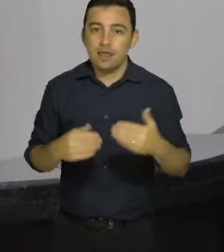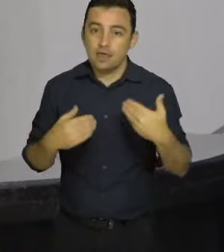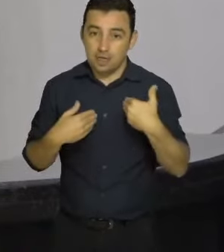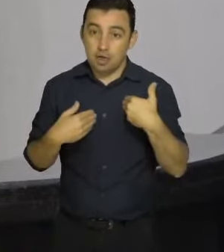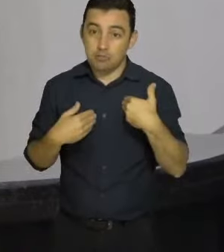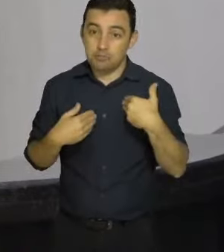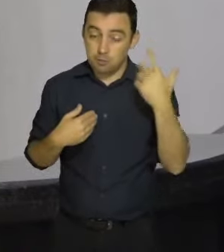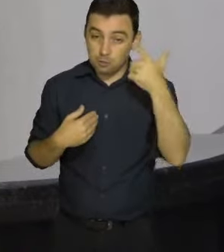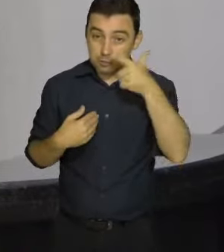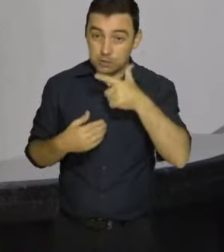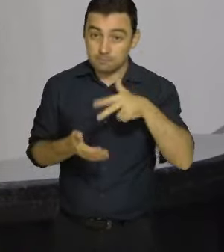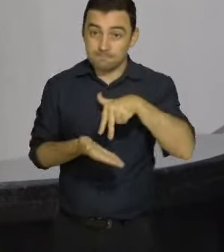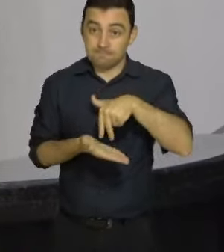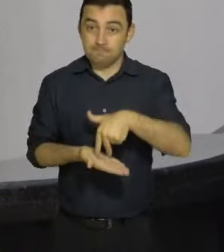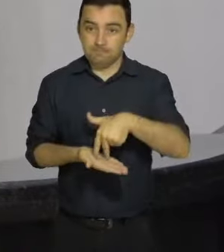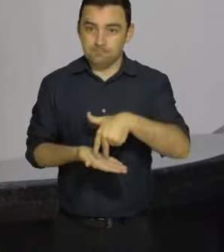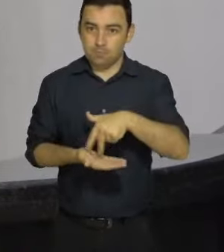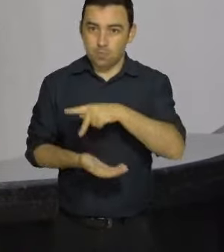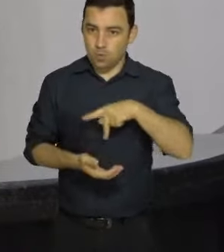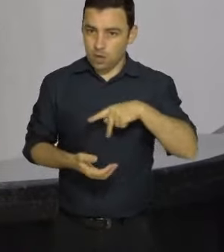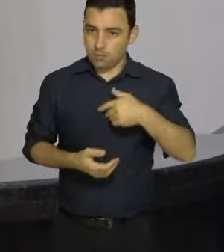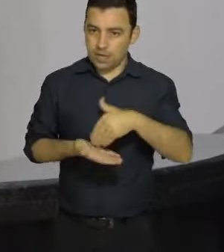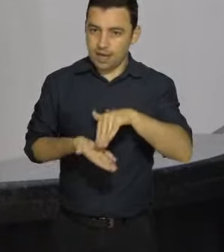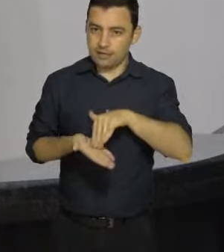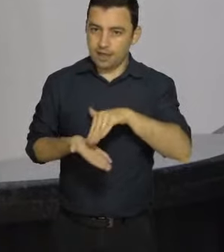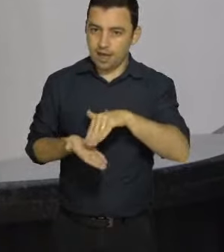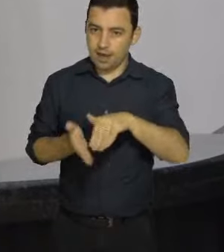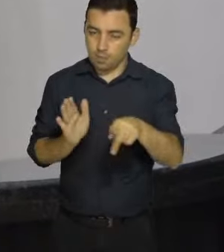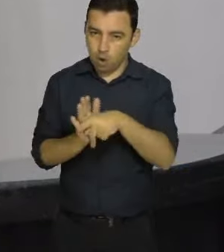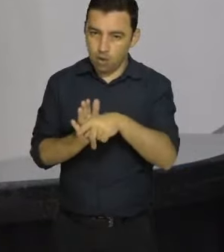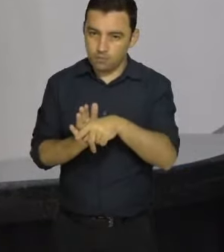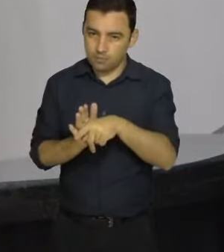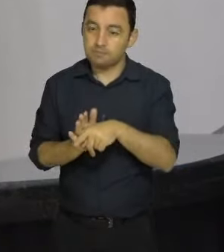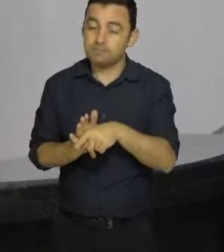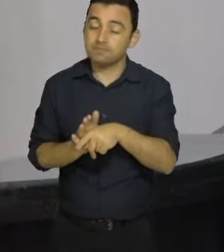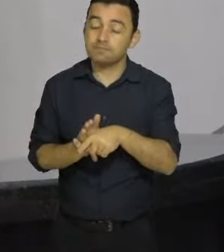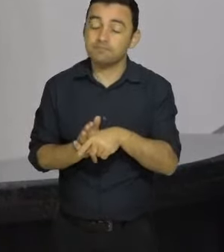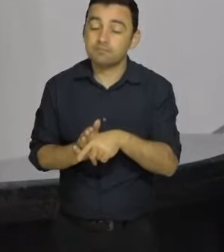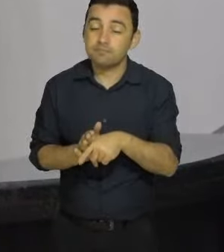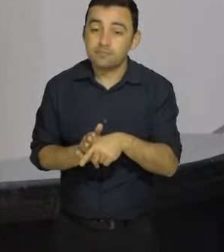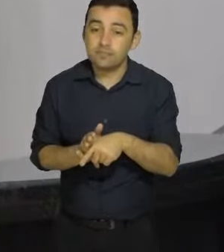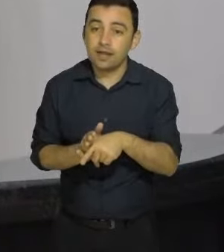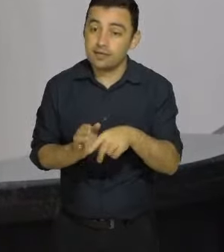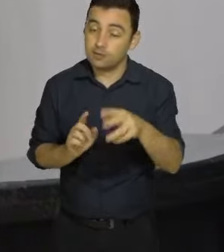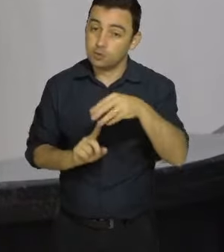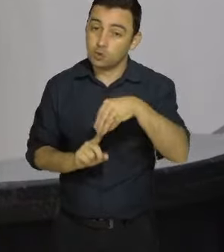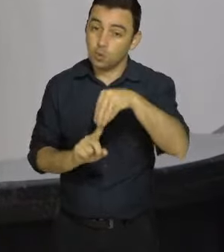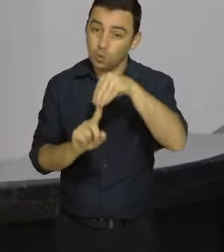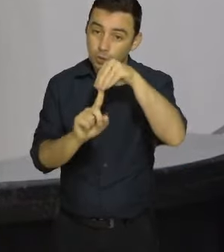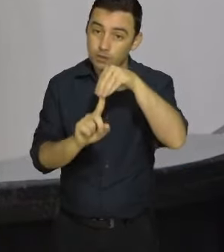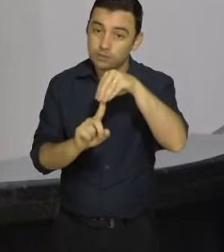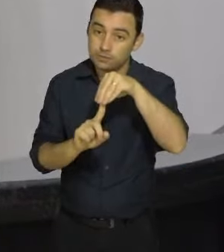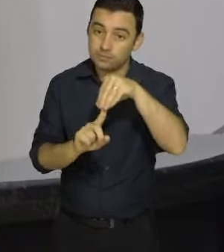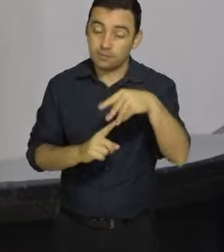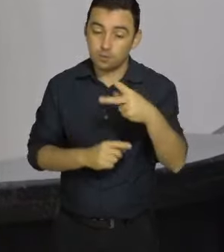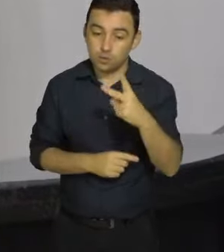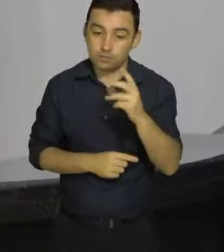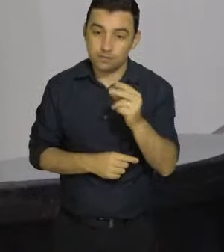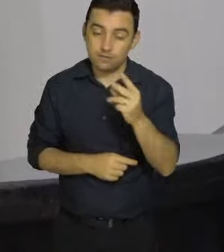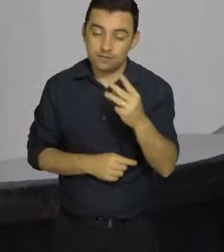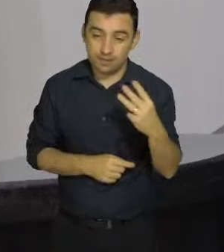espaço público de fala como secretária regional da SBPC em Santa Catarina, eleita para o mandato de 2023